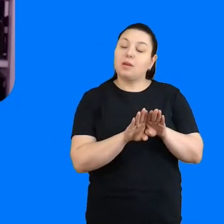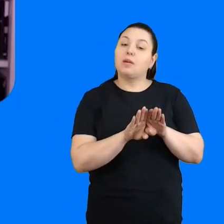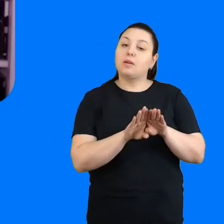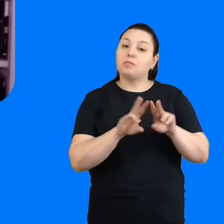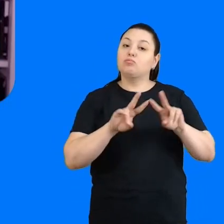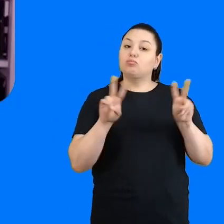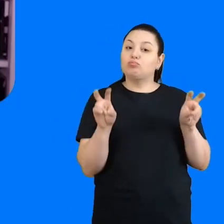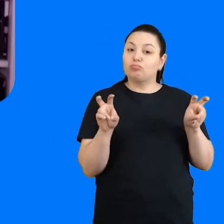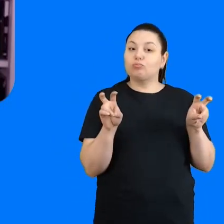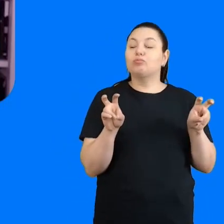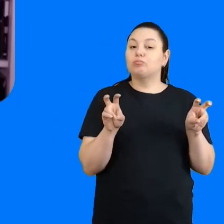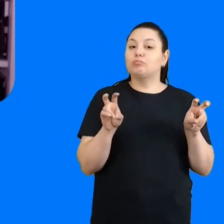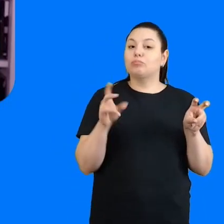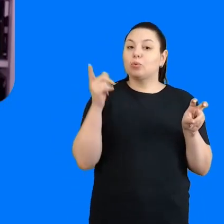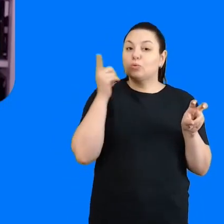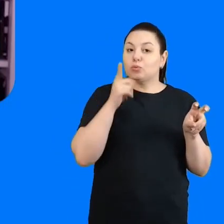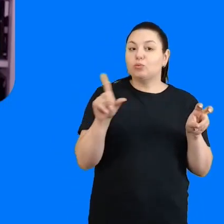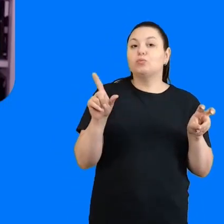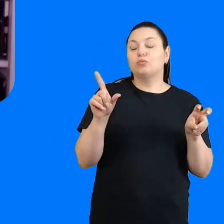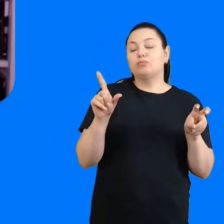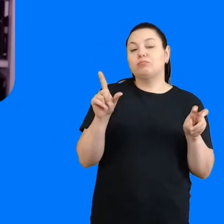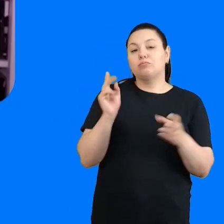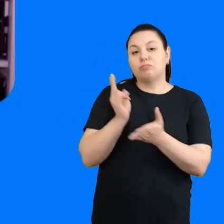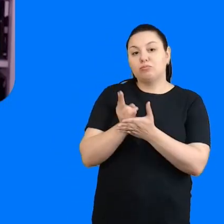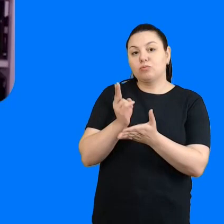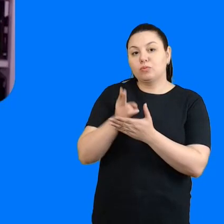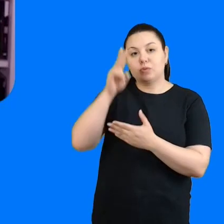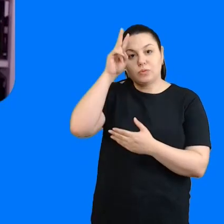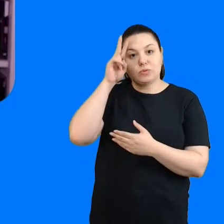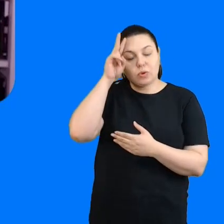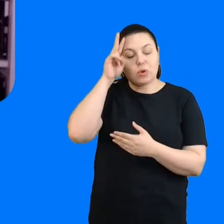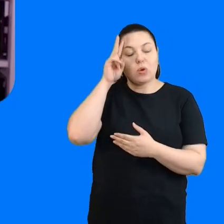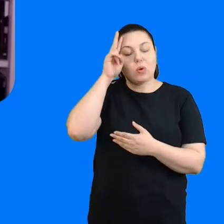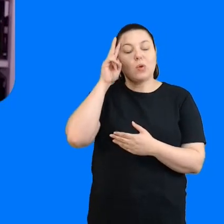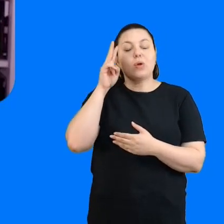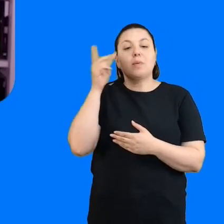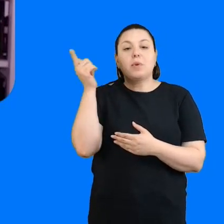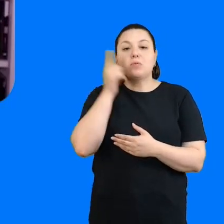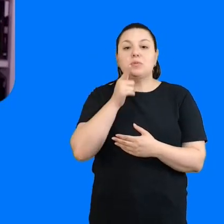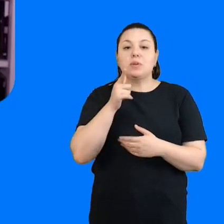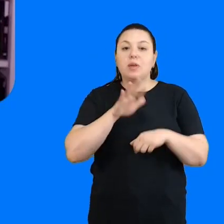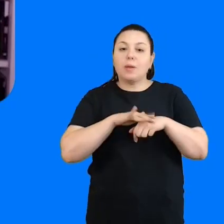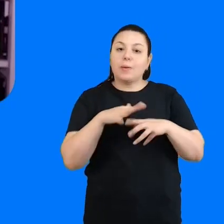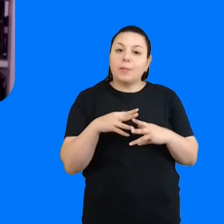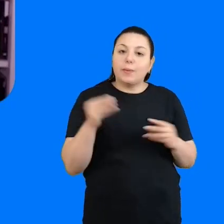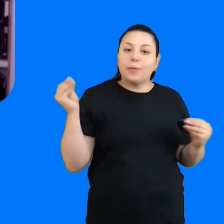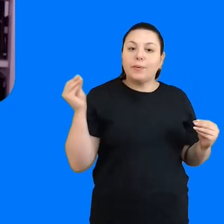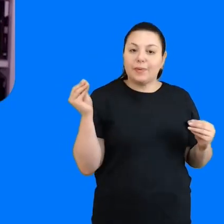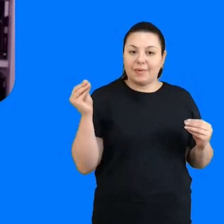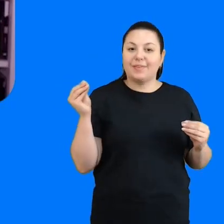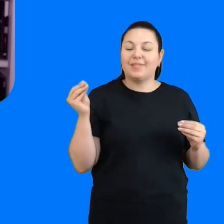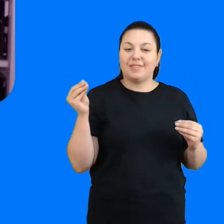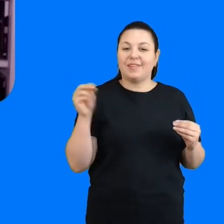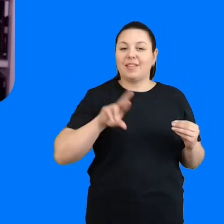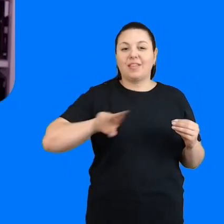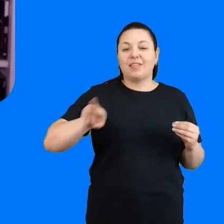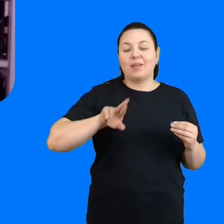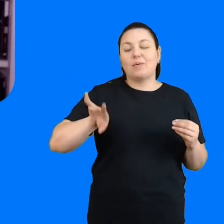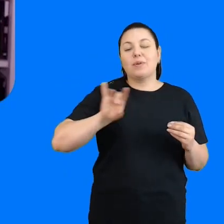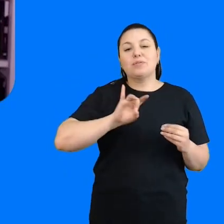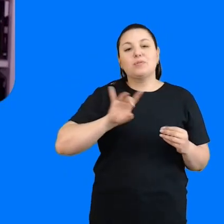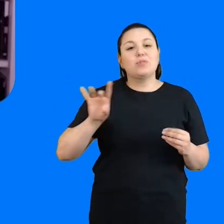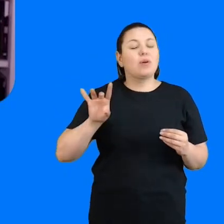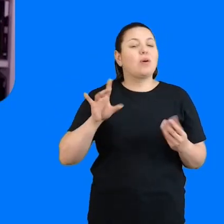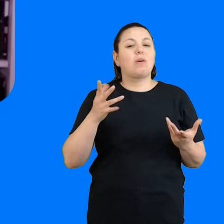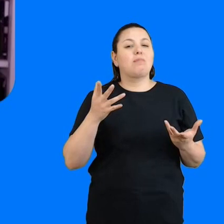e continuo a achar que as histórias têm um poder de curar, que não é só quando se fala em histórias, não é